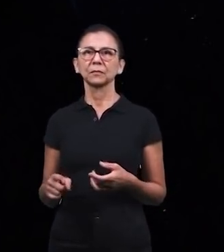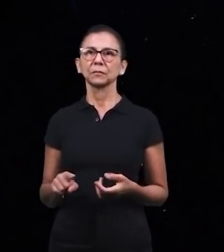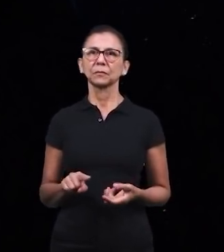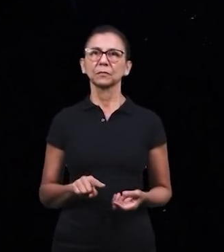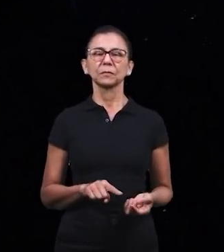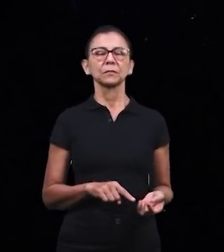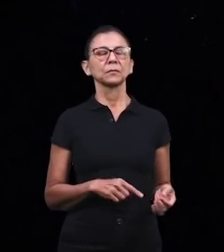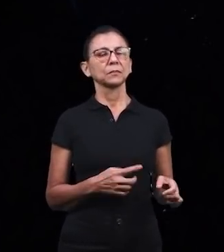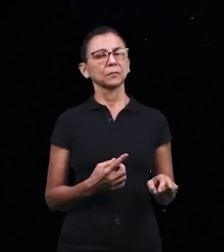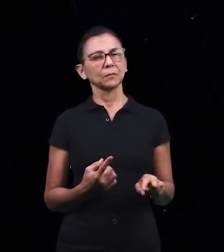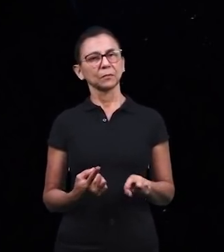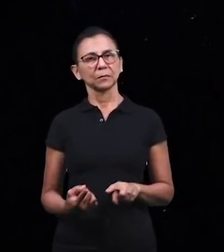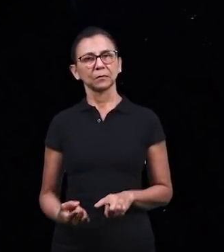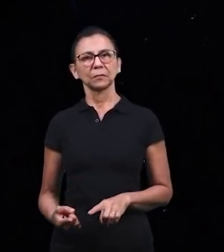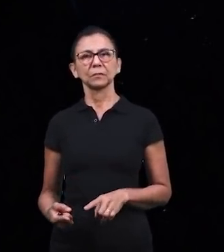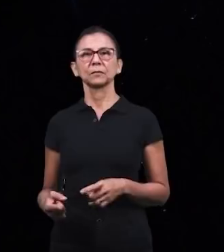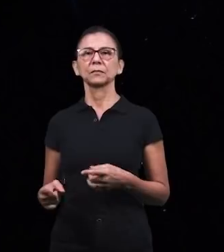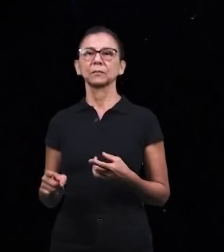protegeu.